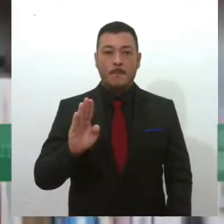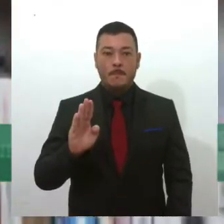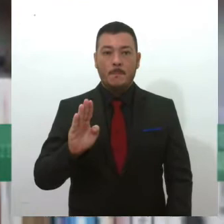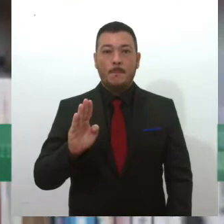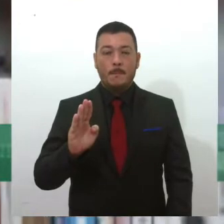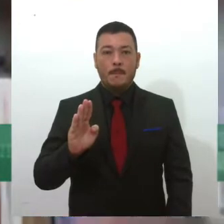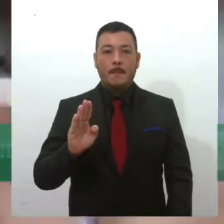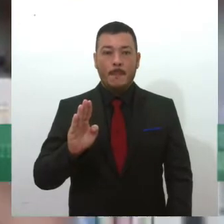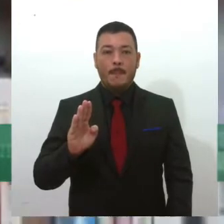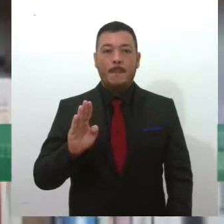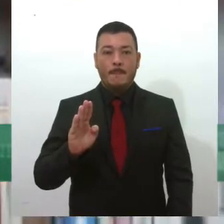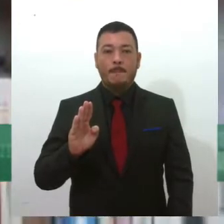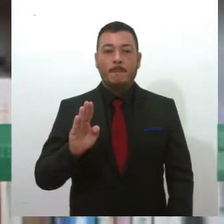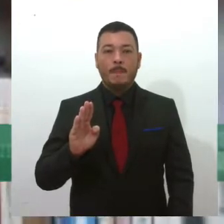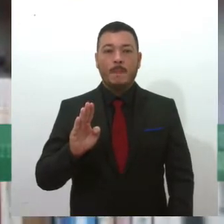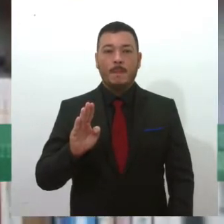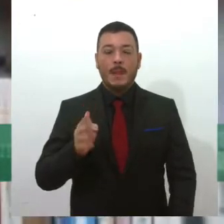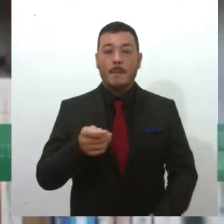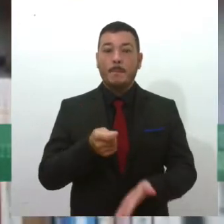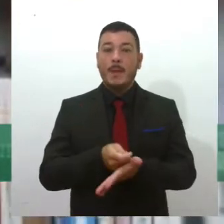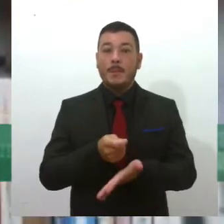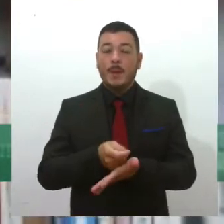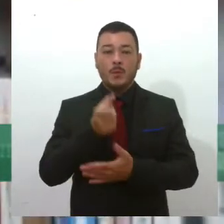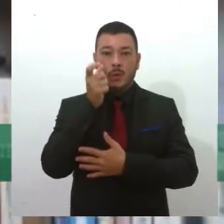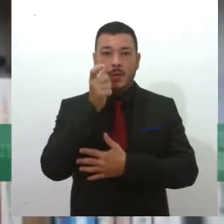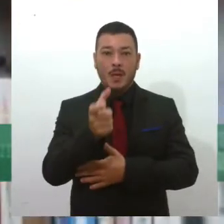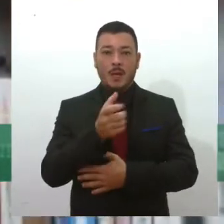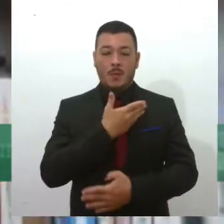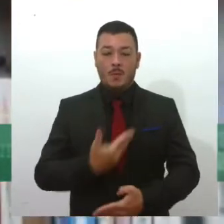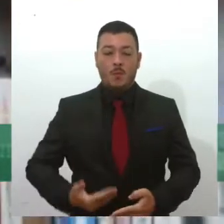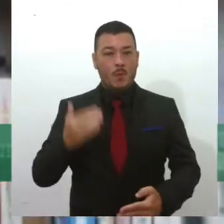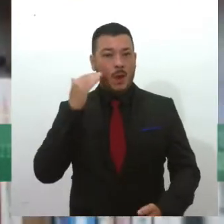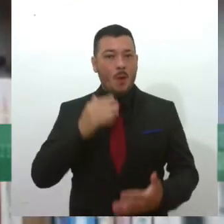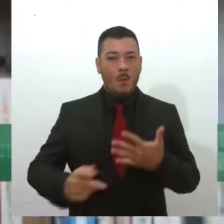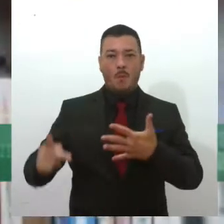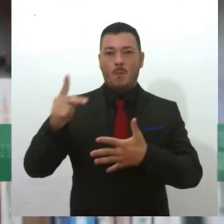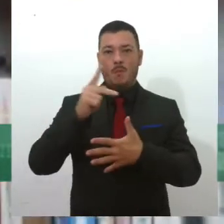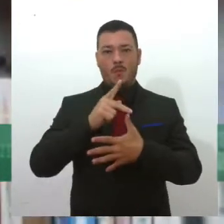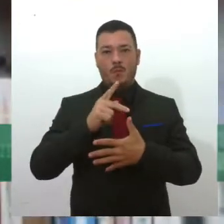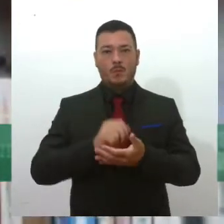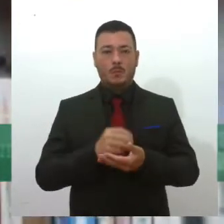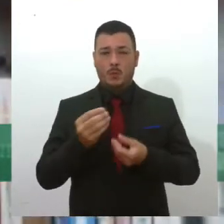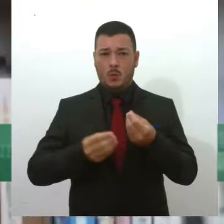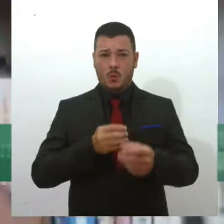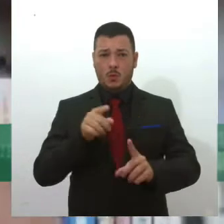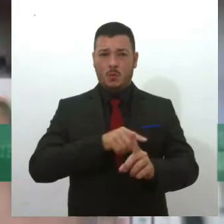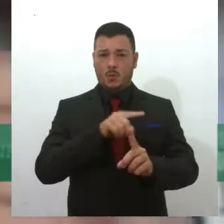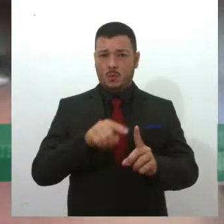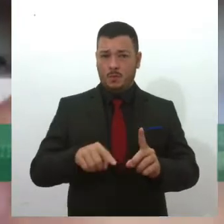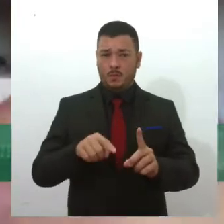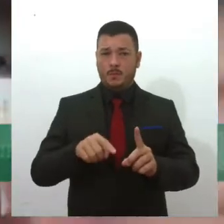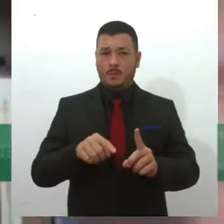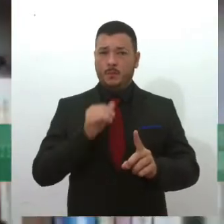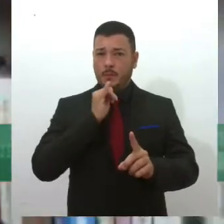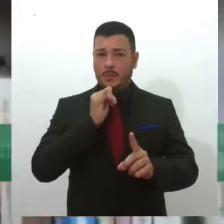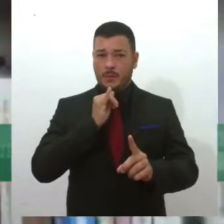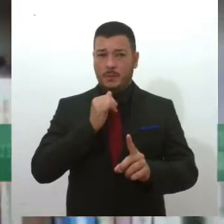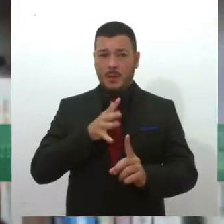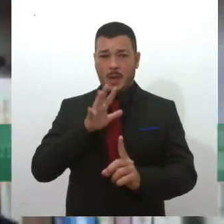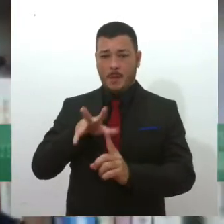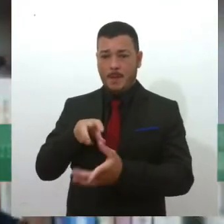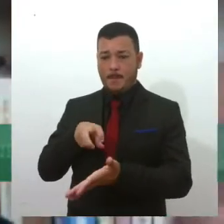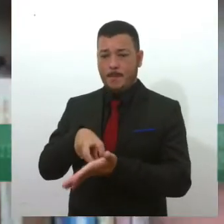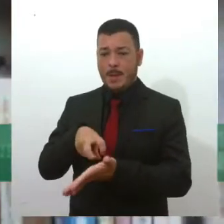valor a prevalência do interesse público. Como é que você eliminar a possibilidade de aplicar uma